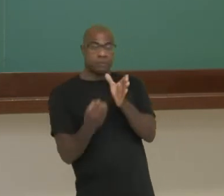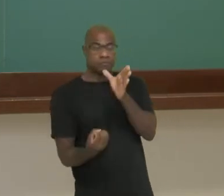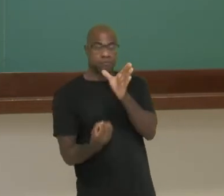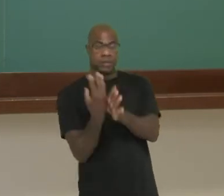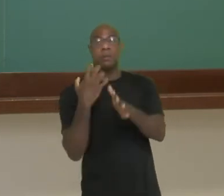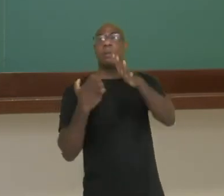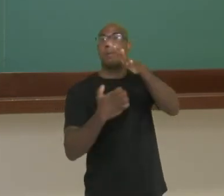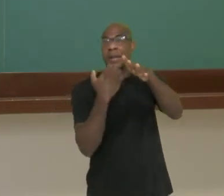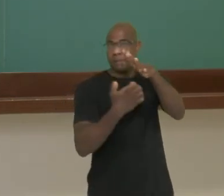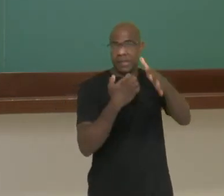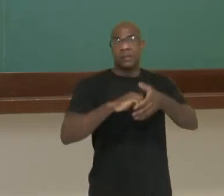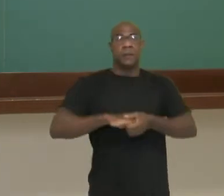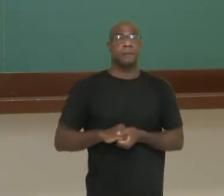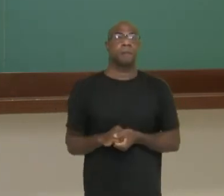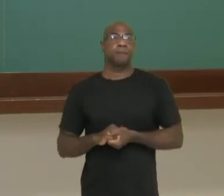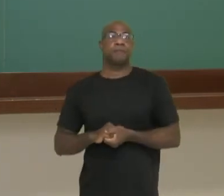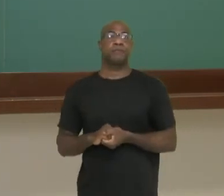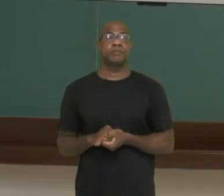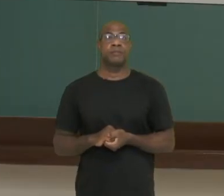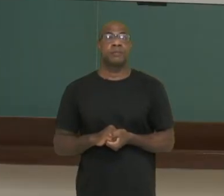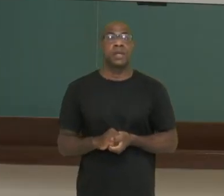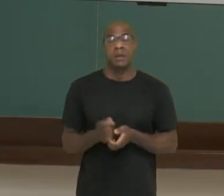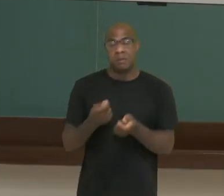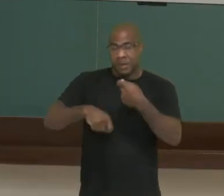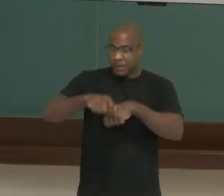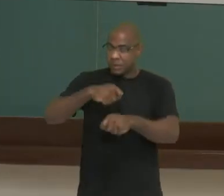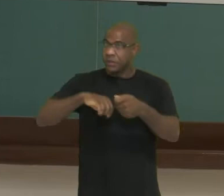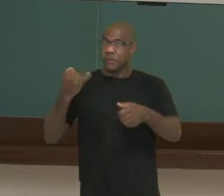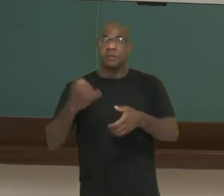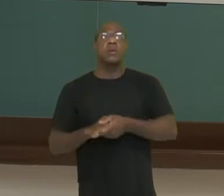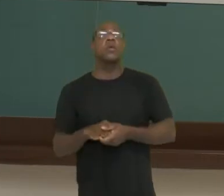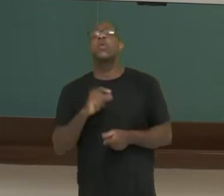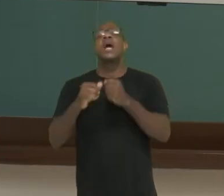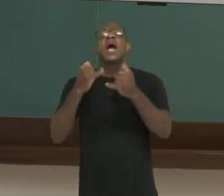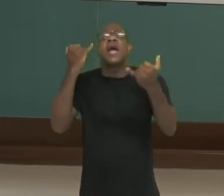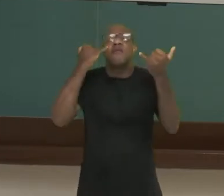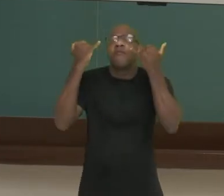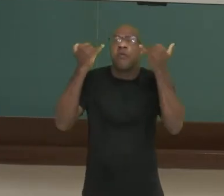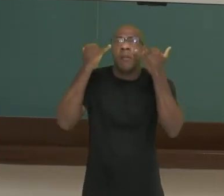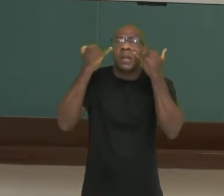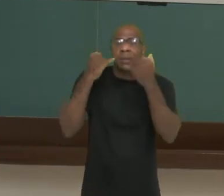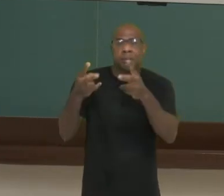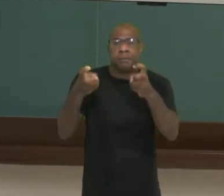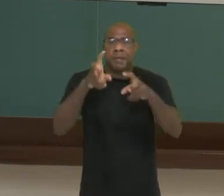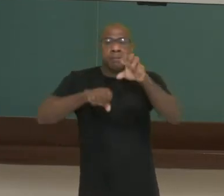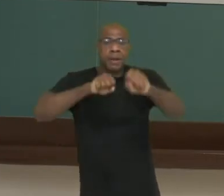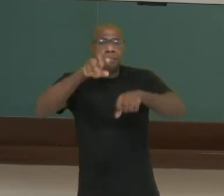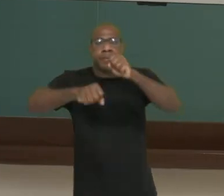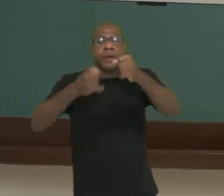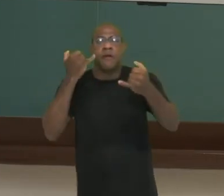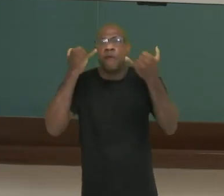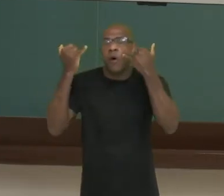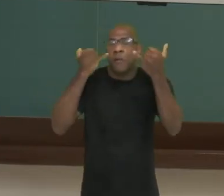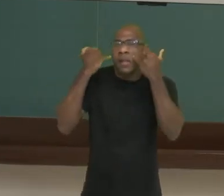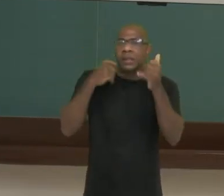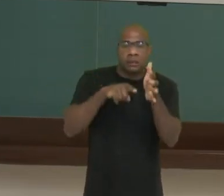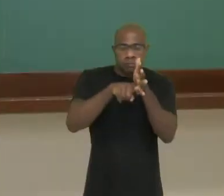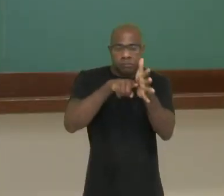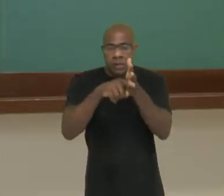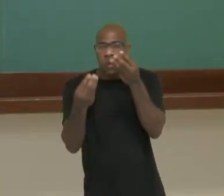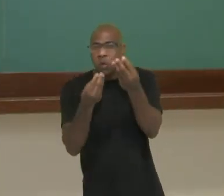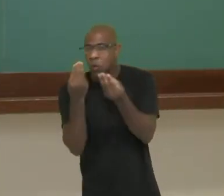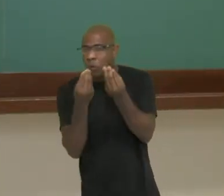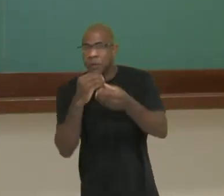de empreender. O que é uma coleta de dados da pesquisa e como se organiza os dados dessa